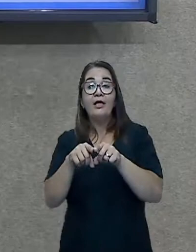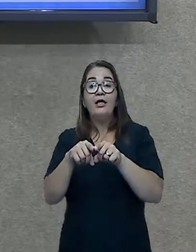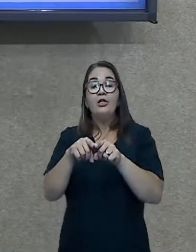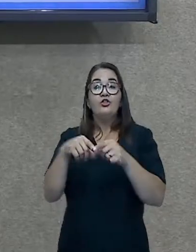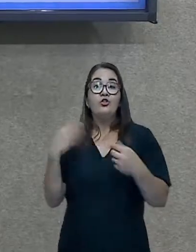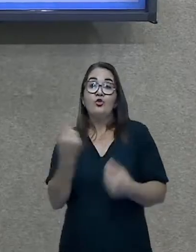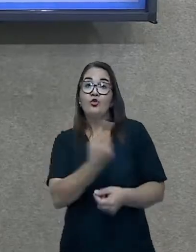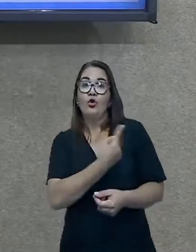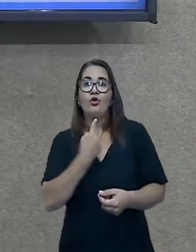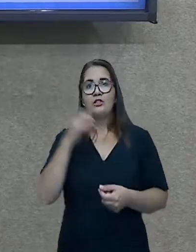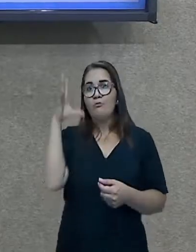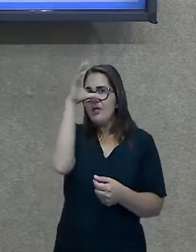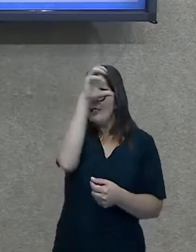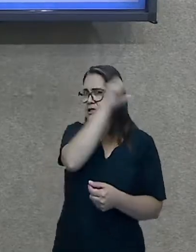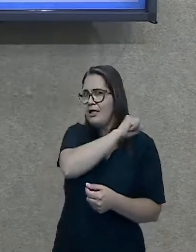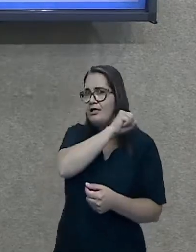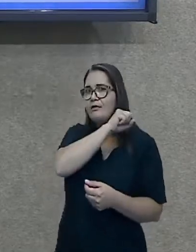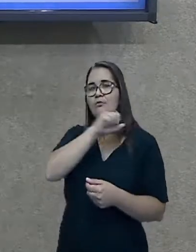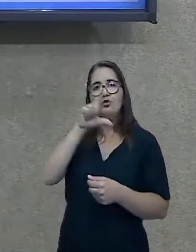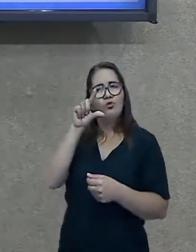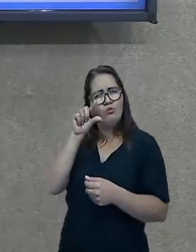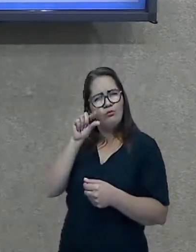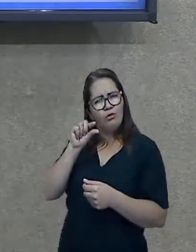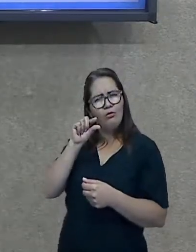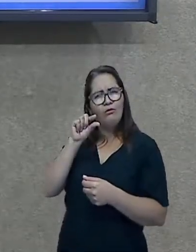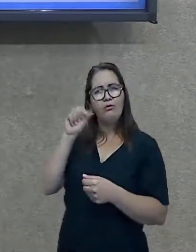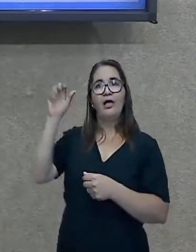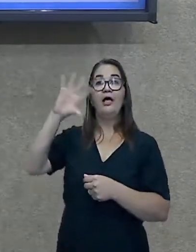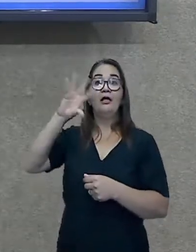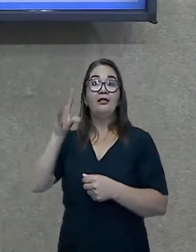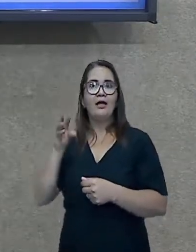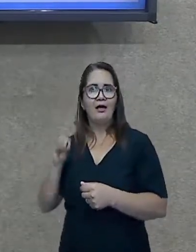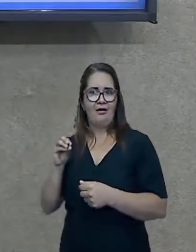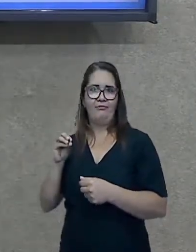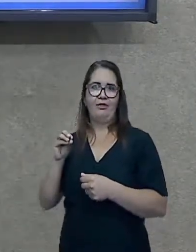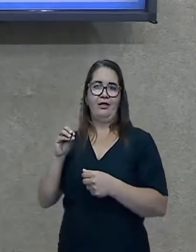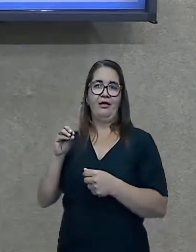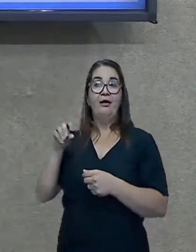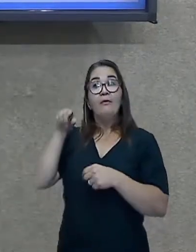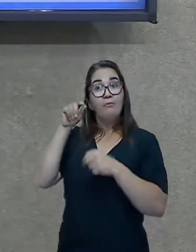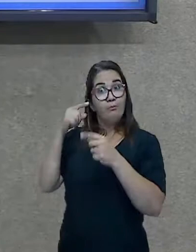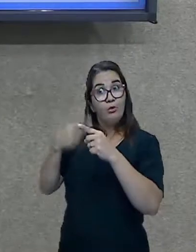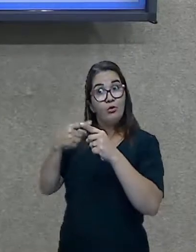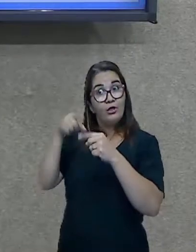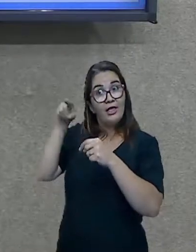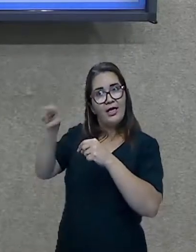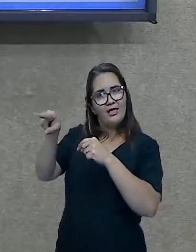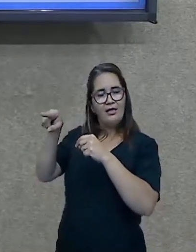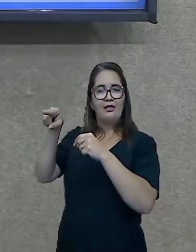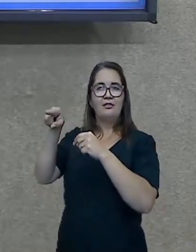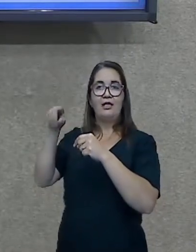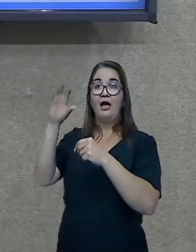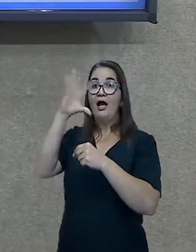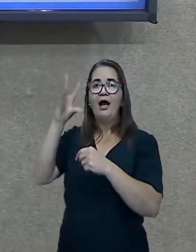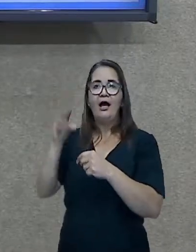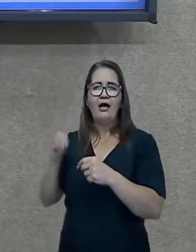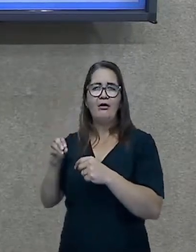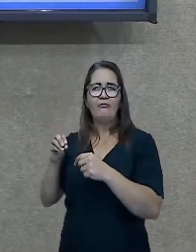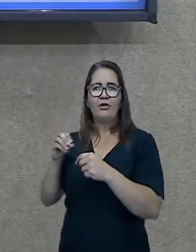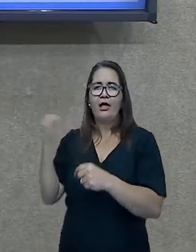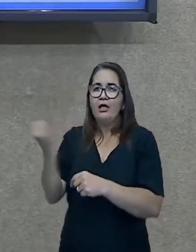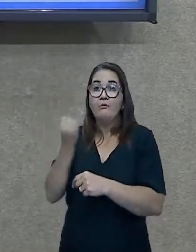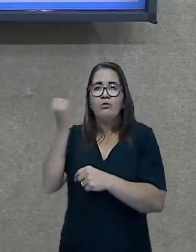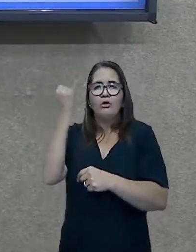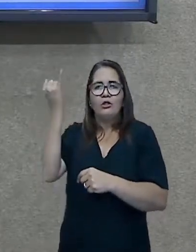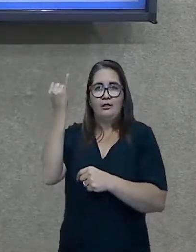Só que esse continente africano ele é muito rico e com isso ele trouxe muitas riquezas para nós.